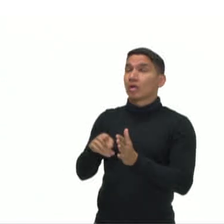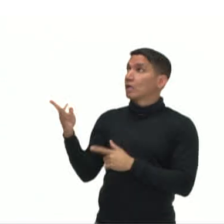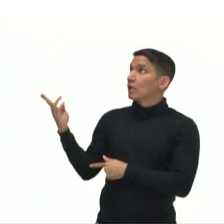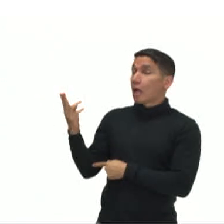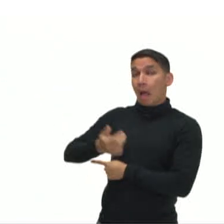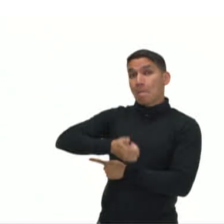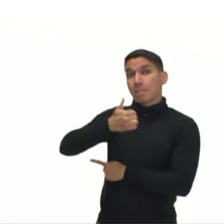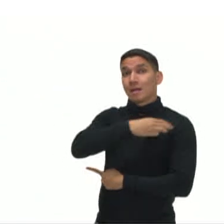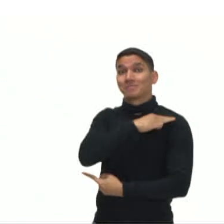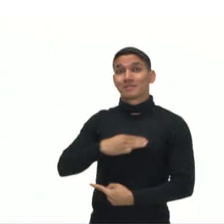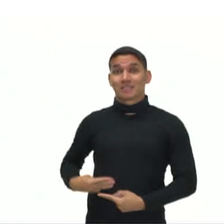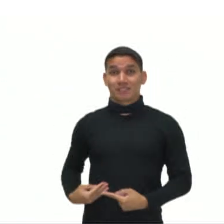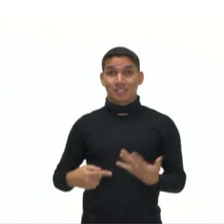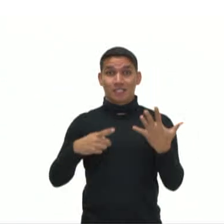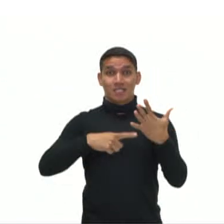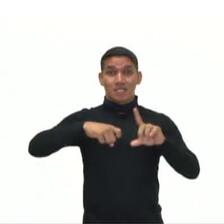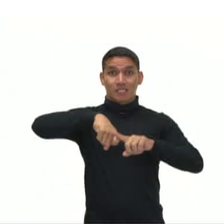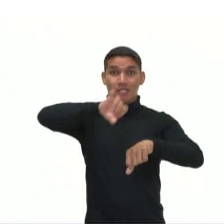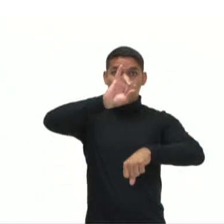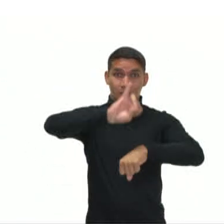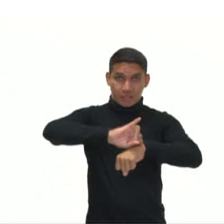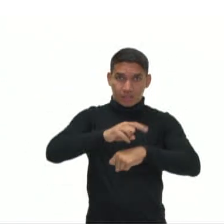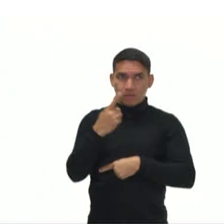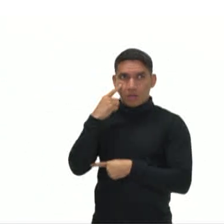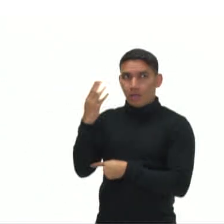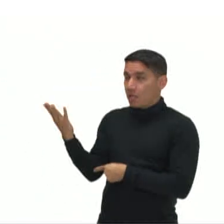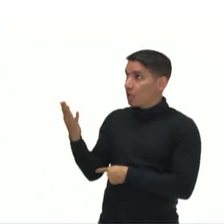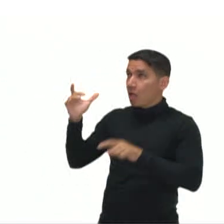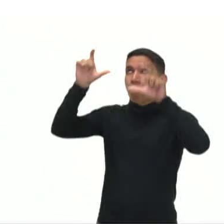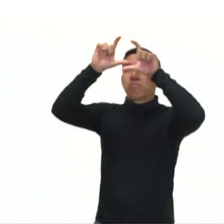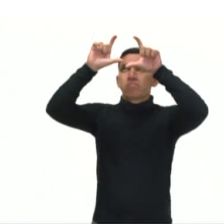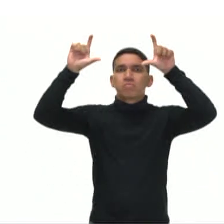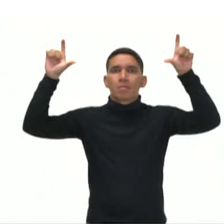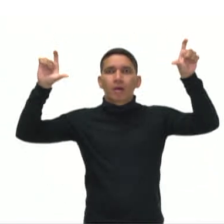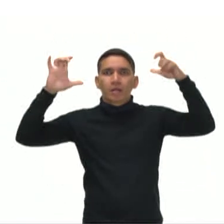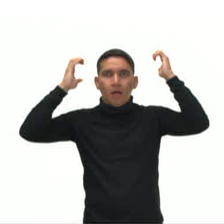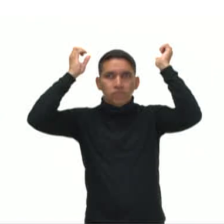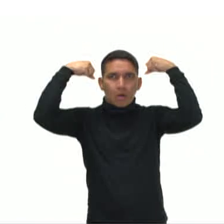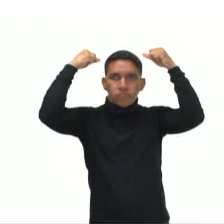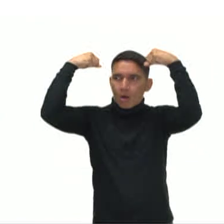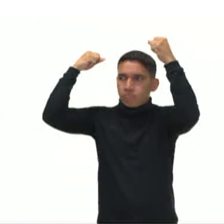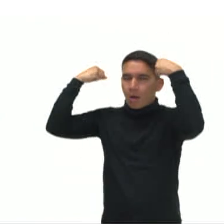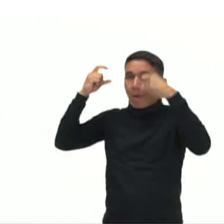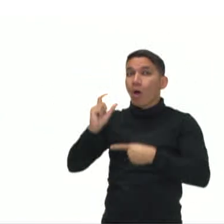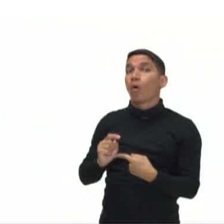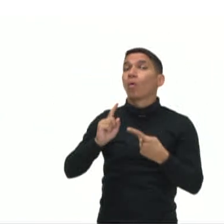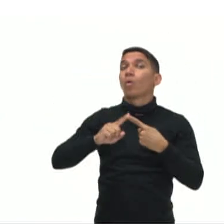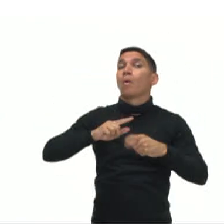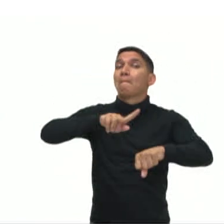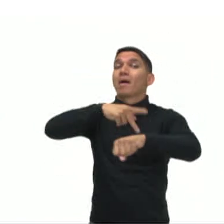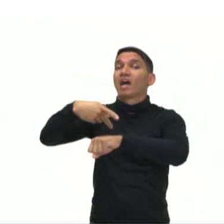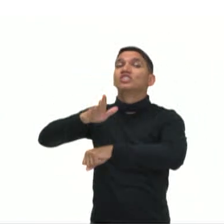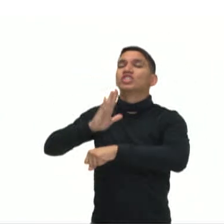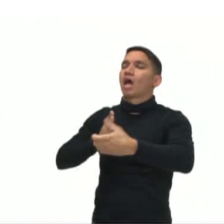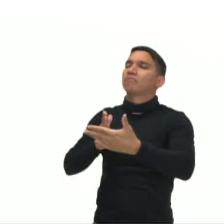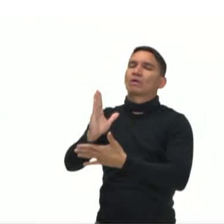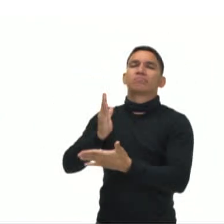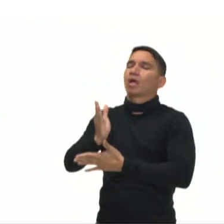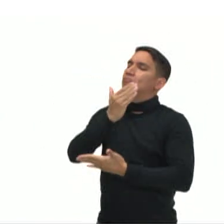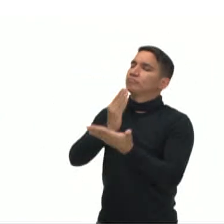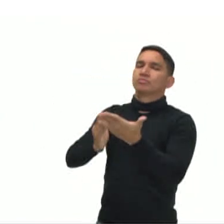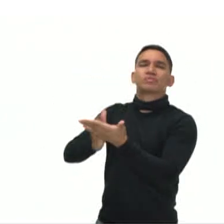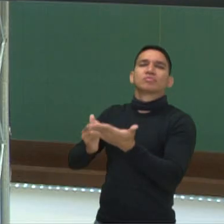primeiro-ministro da Inglaterra. Na parede, sobre eles, chapéus e cartolas de países que já tinham sido vencidos pela